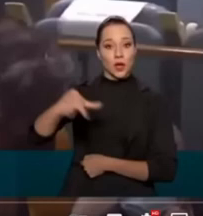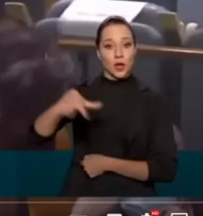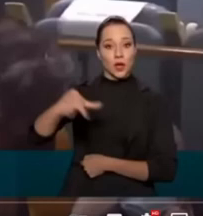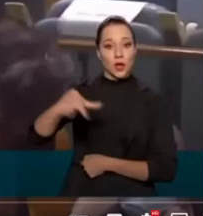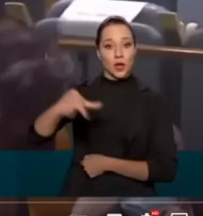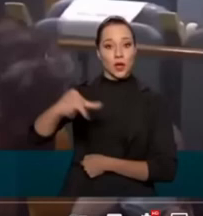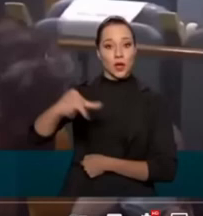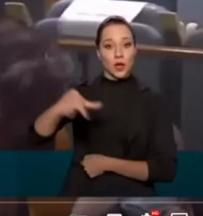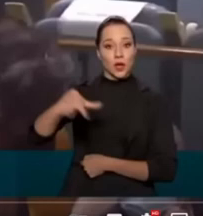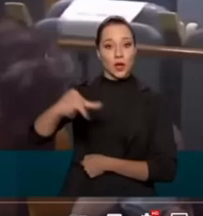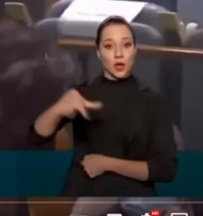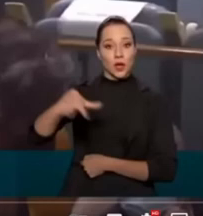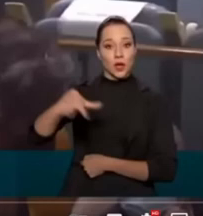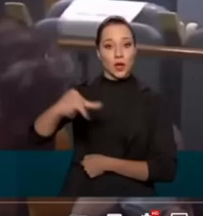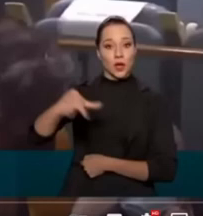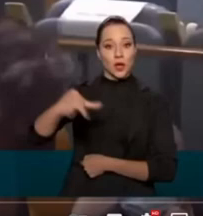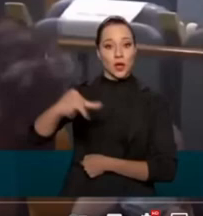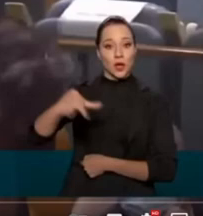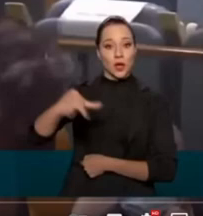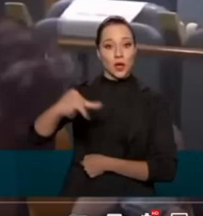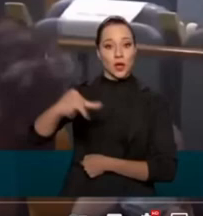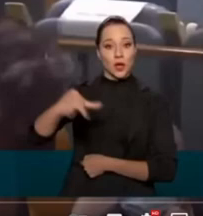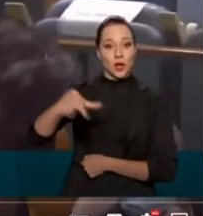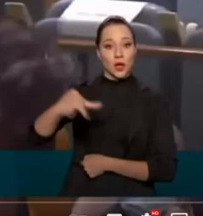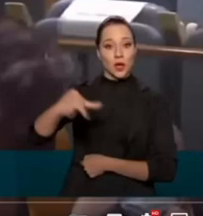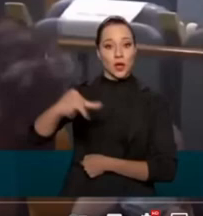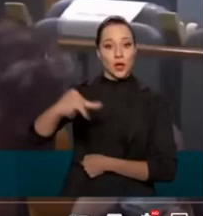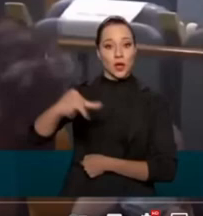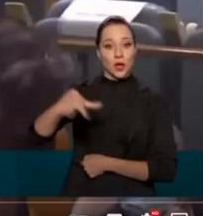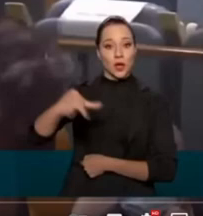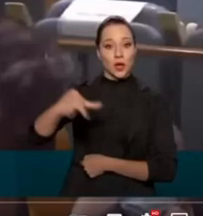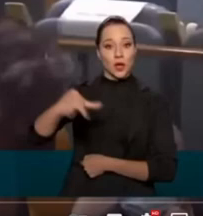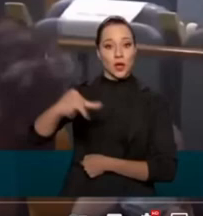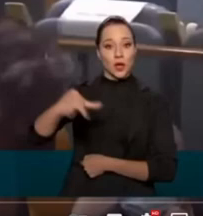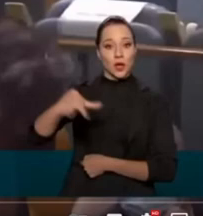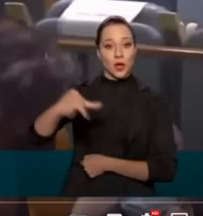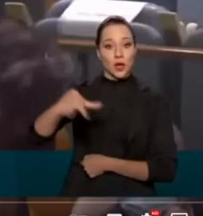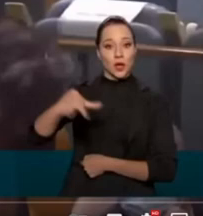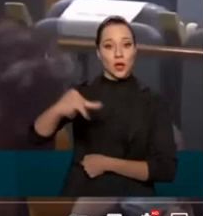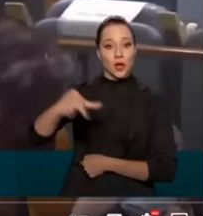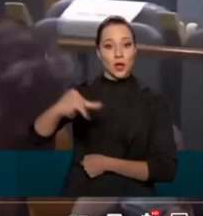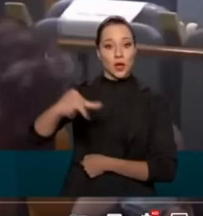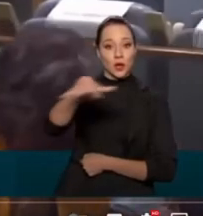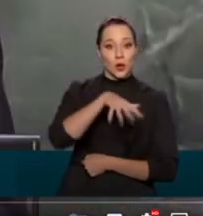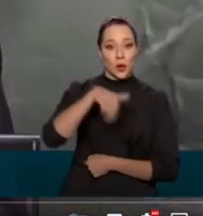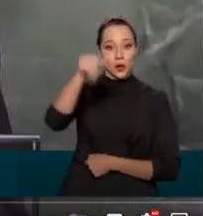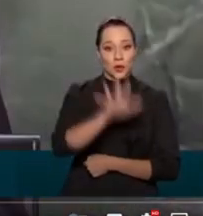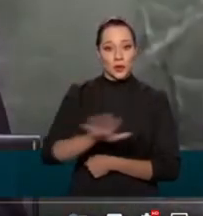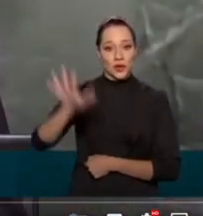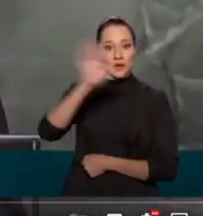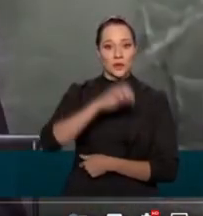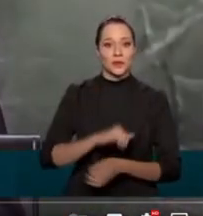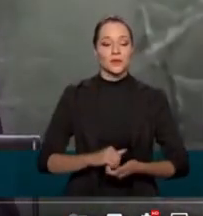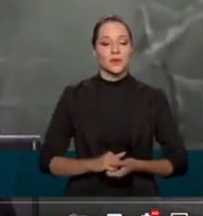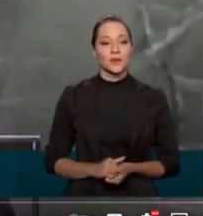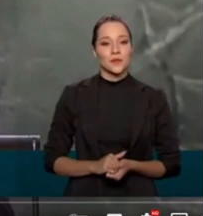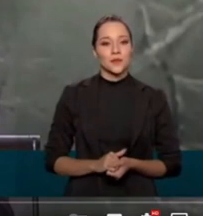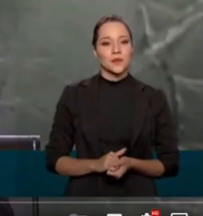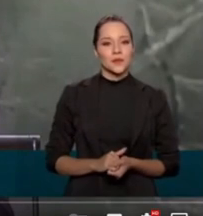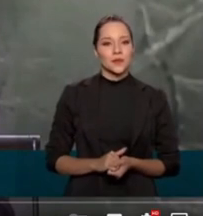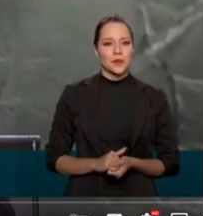por essas práticas agropecuárias e pelo pelas práticas do agronegócio principalmente a em